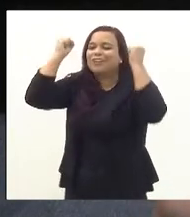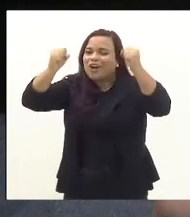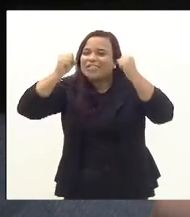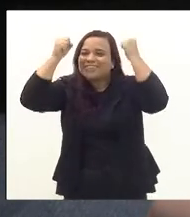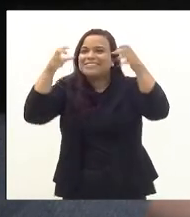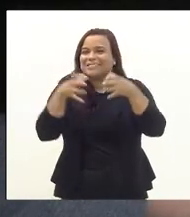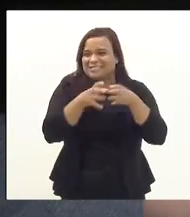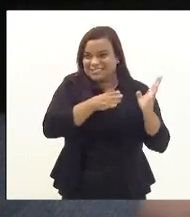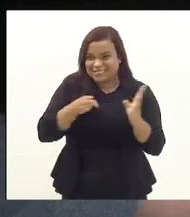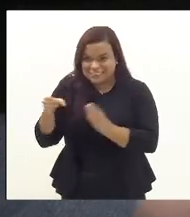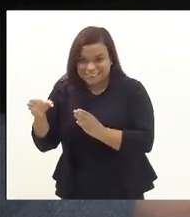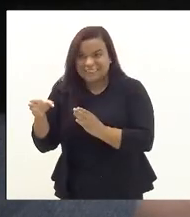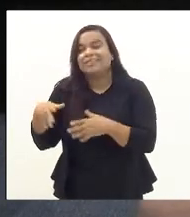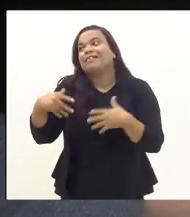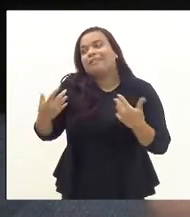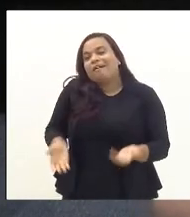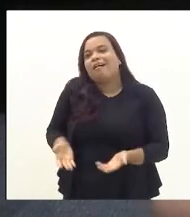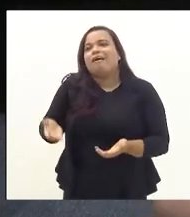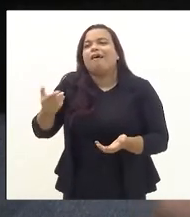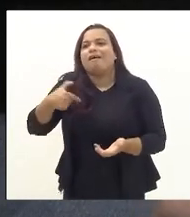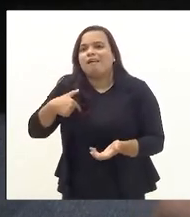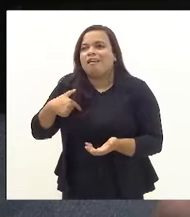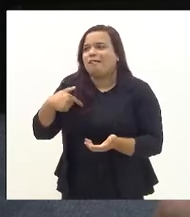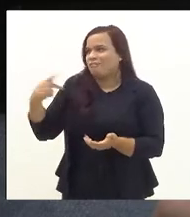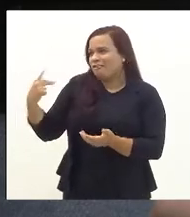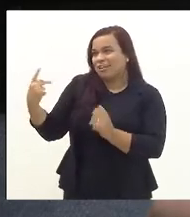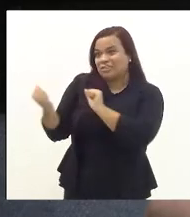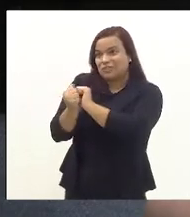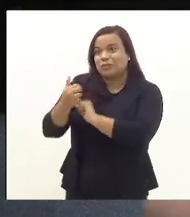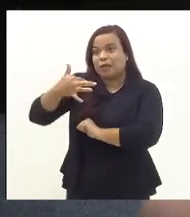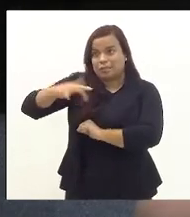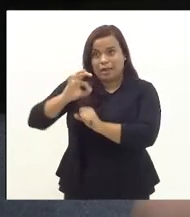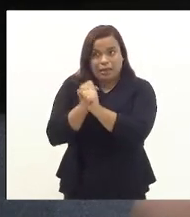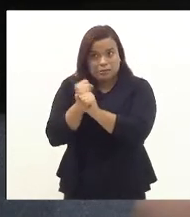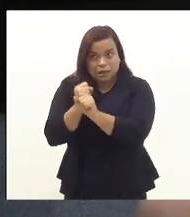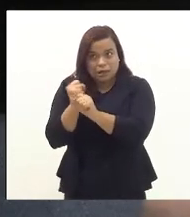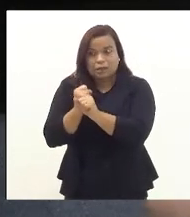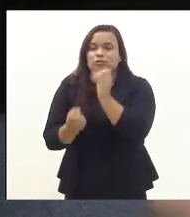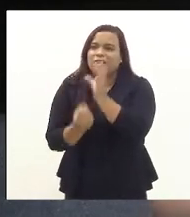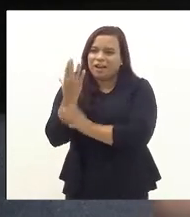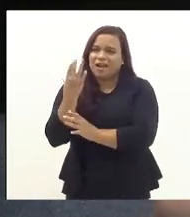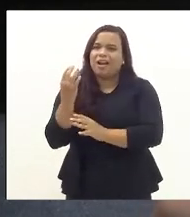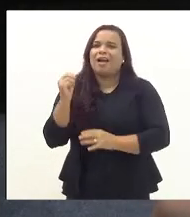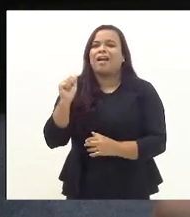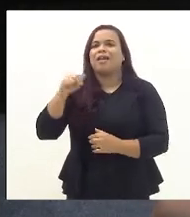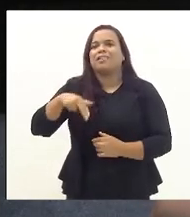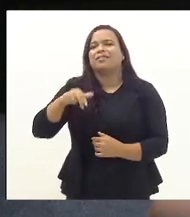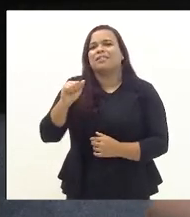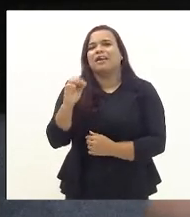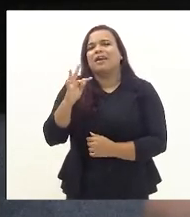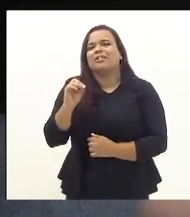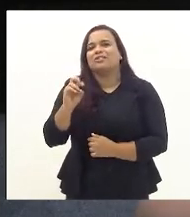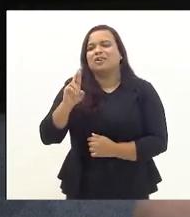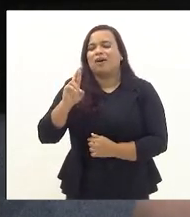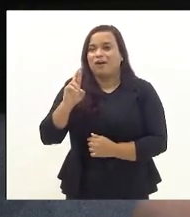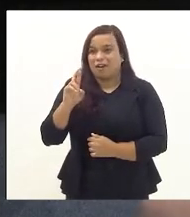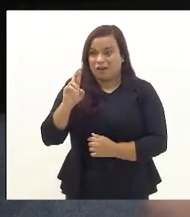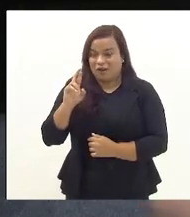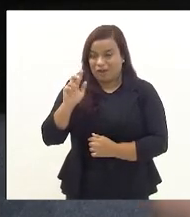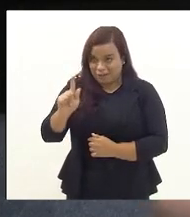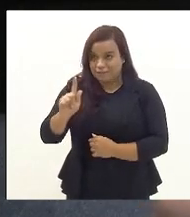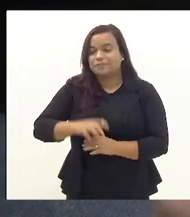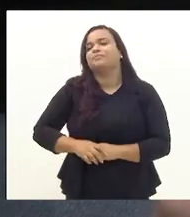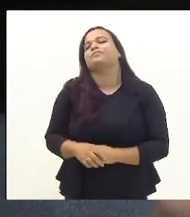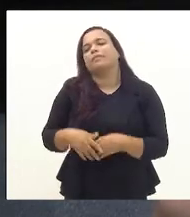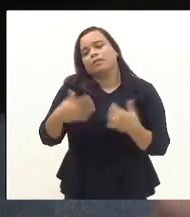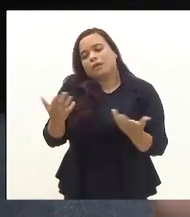que comigo vem construindo ao longo desses 10 anos a Natori. Pois bem, eu quero ser